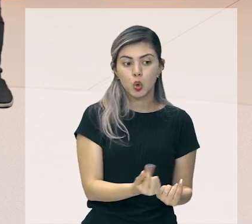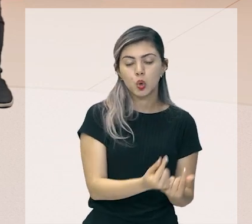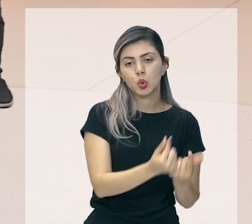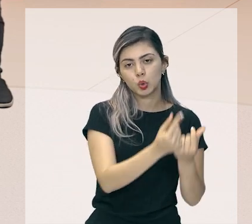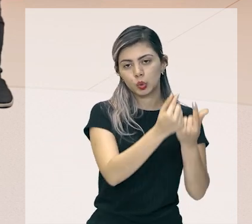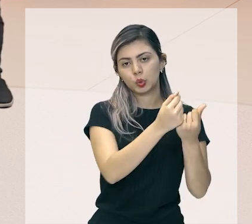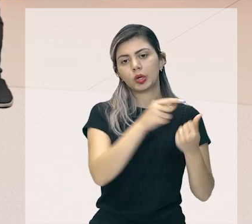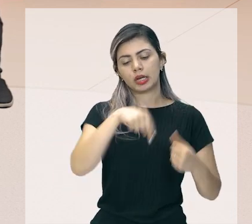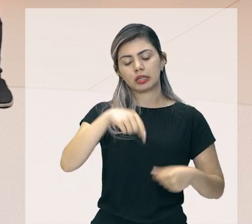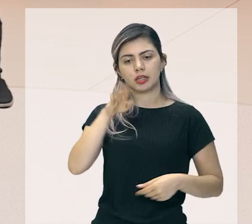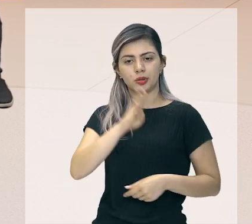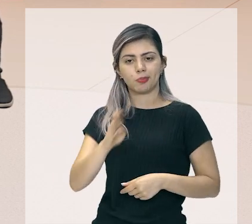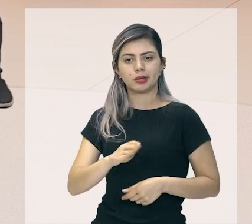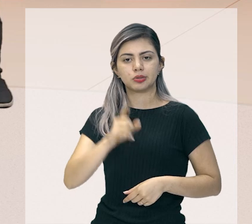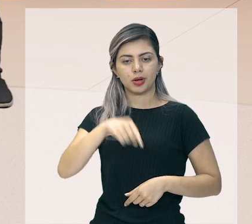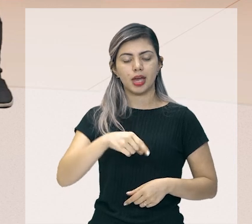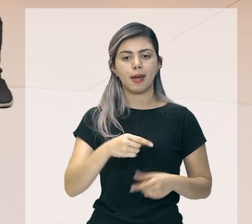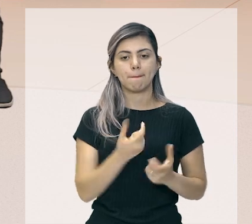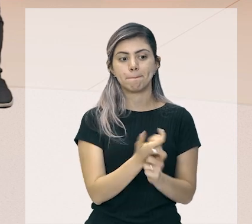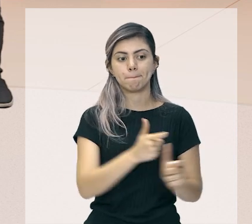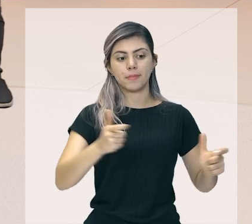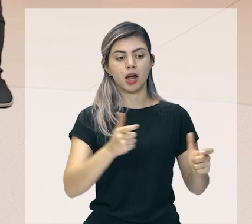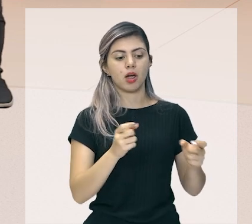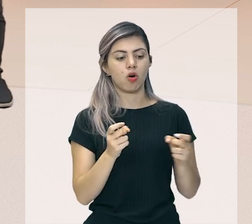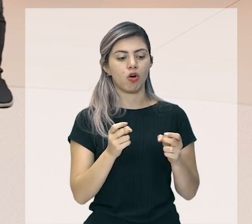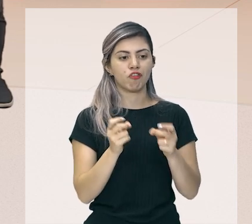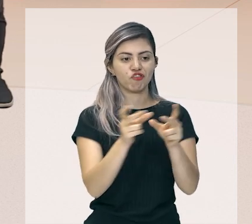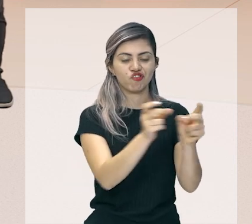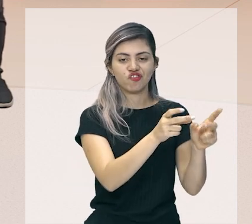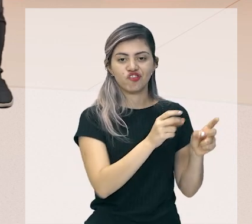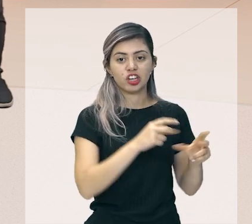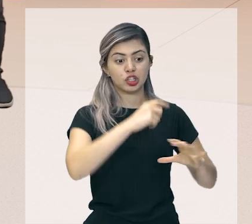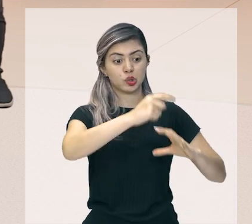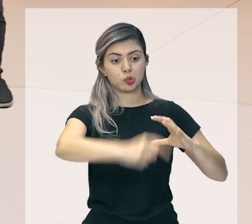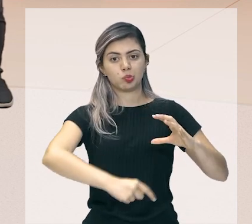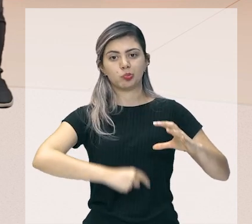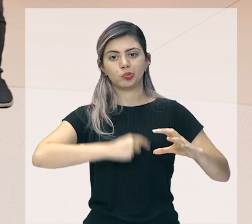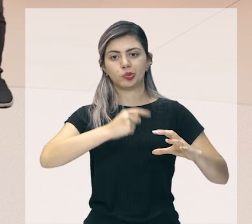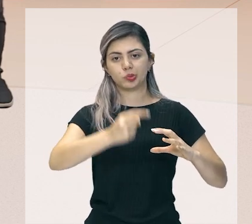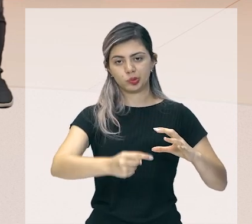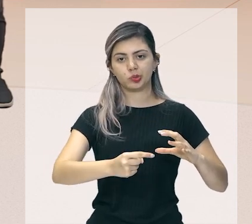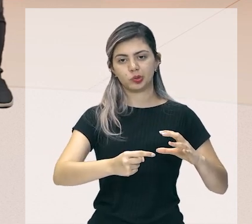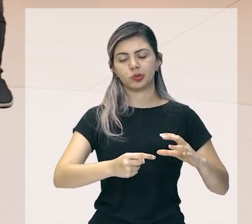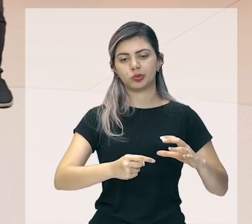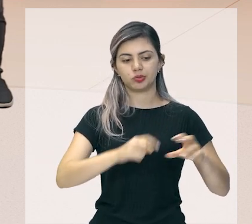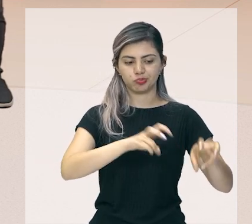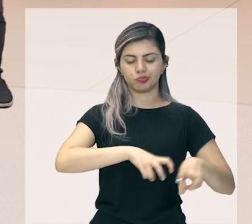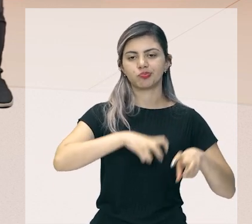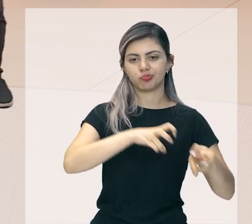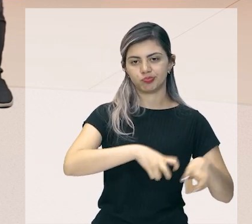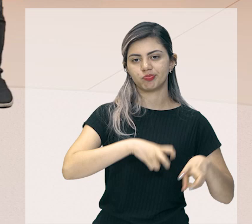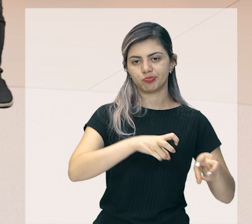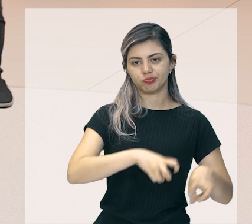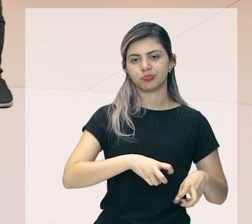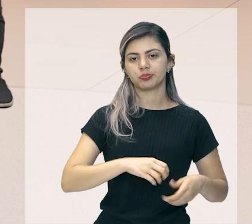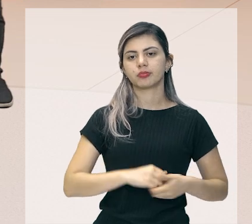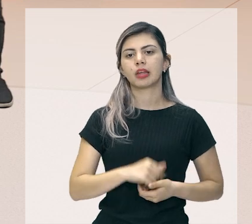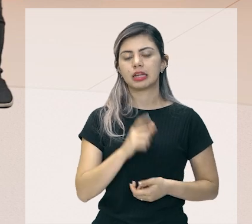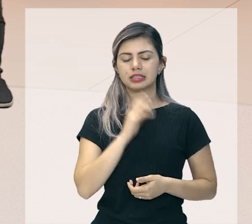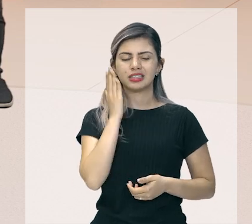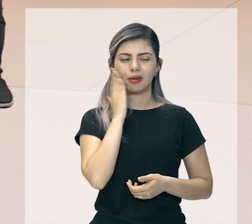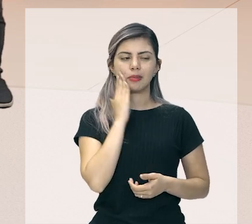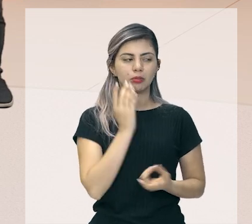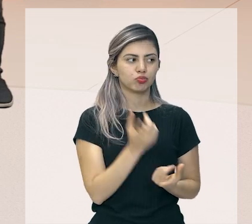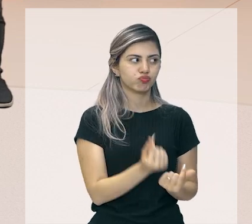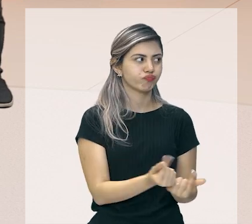das maiores produções de exportações do mundo, né, com relação à produção agropecuária. Gera muito